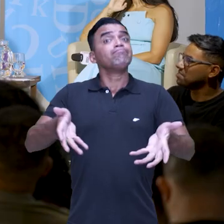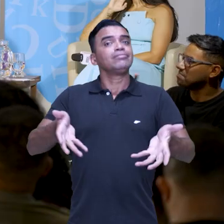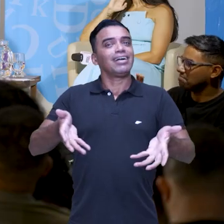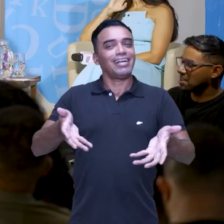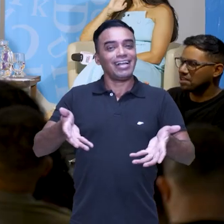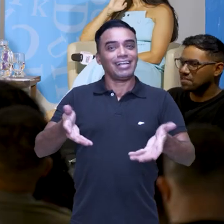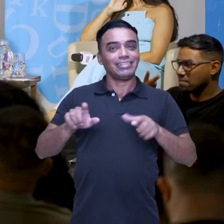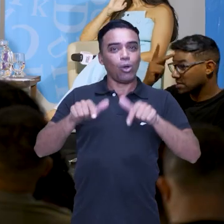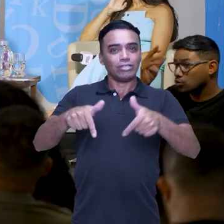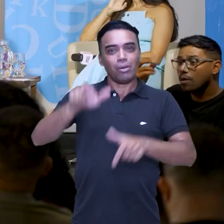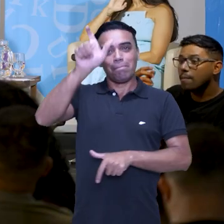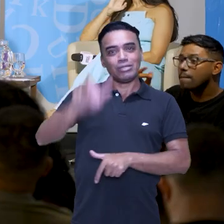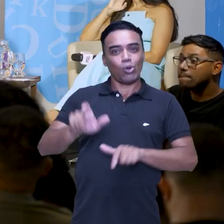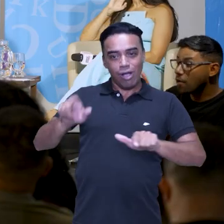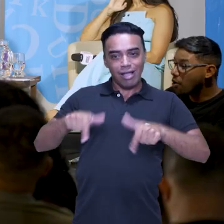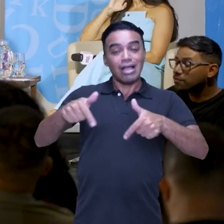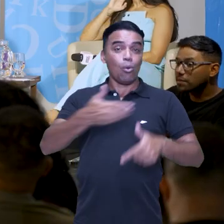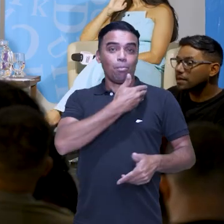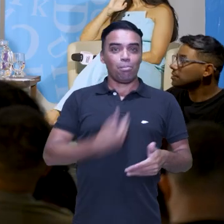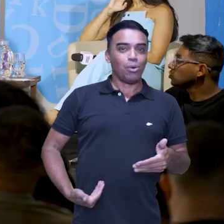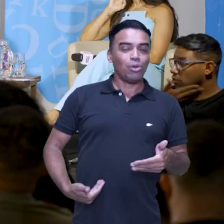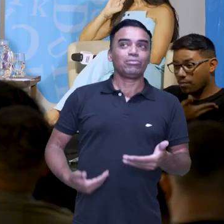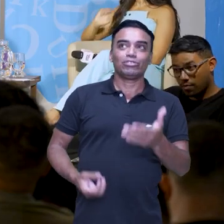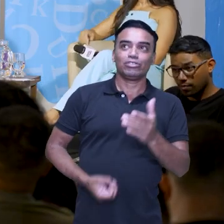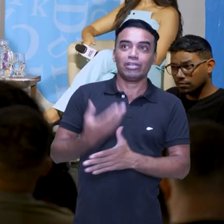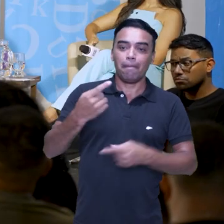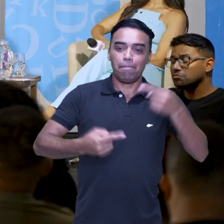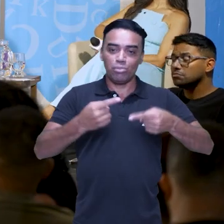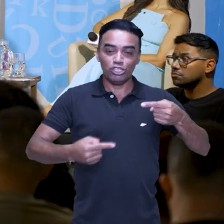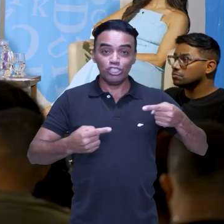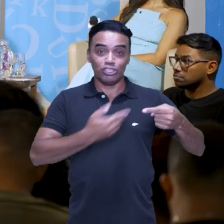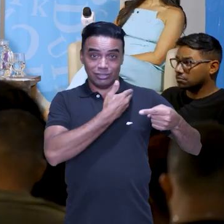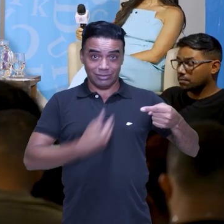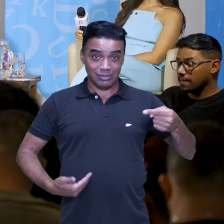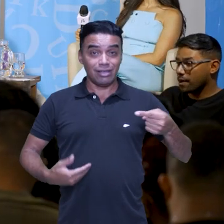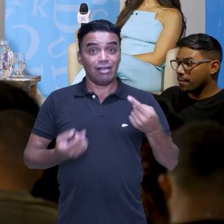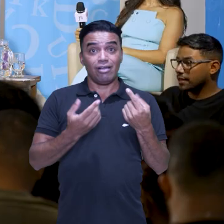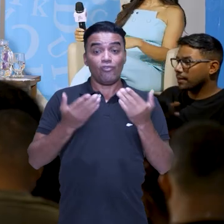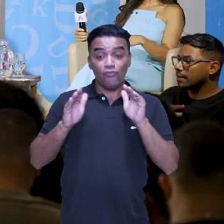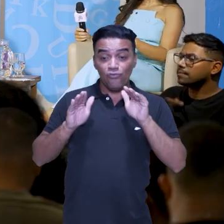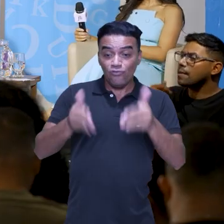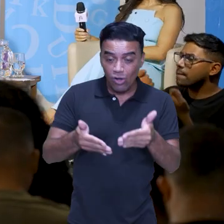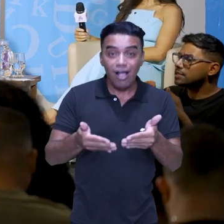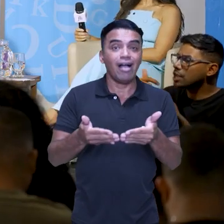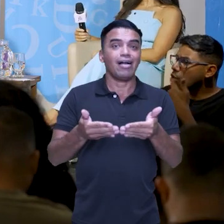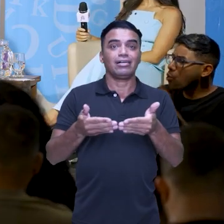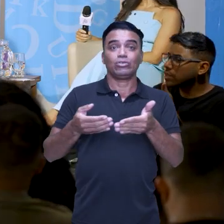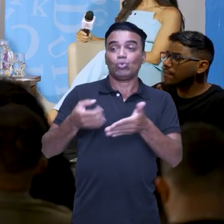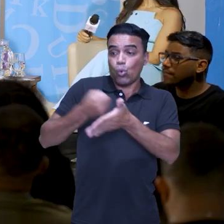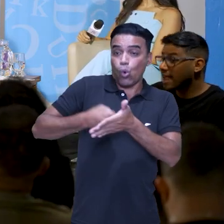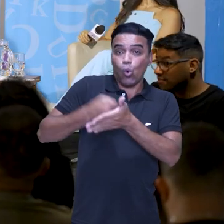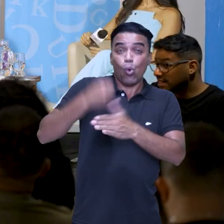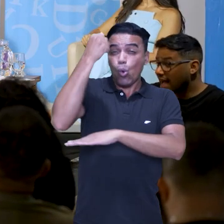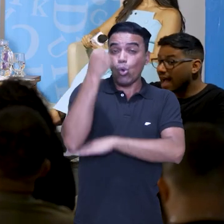agentes públicos, gerando, então, políticas públicas que sejam voltadas a uma luta antirracista